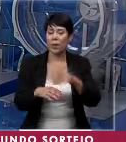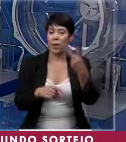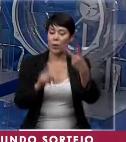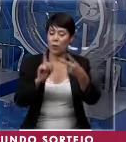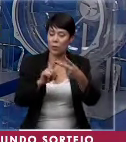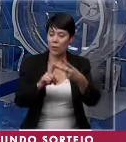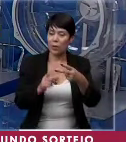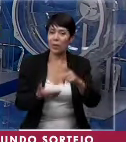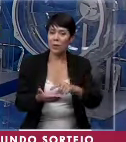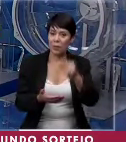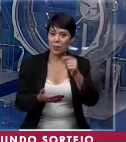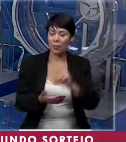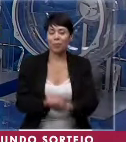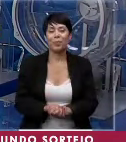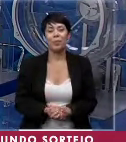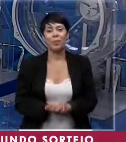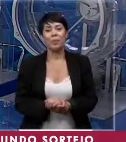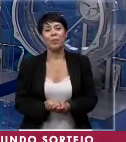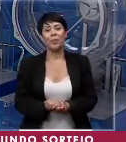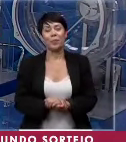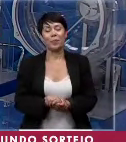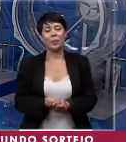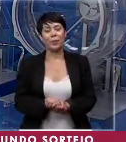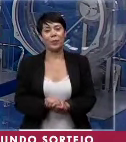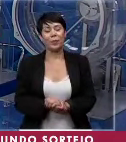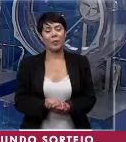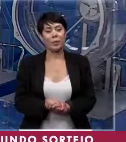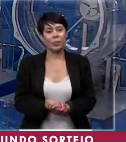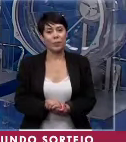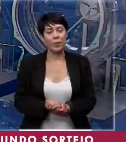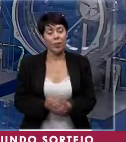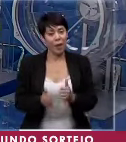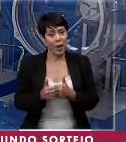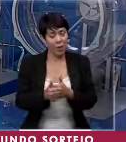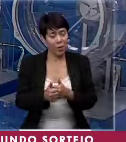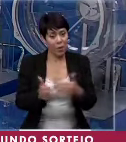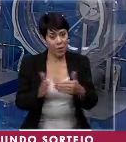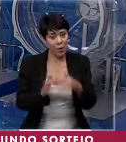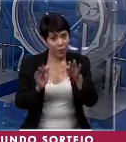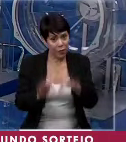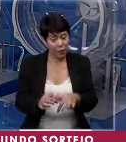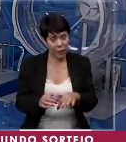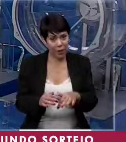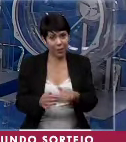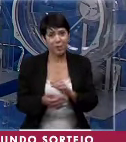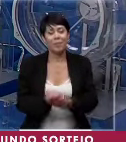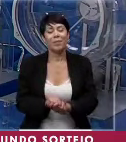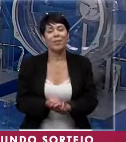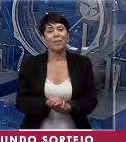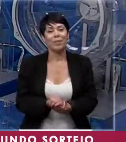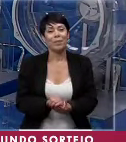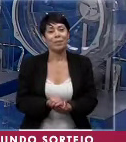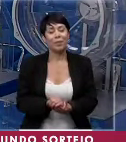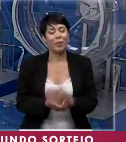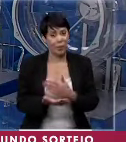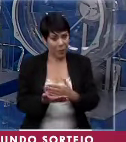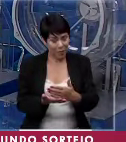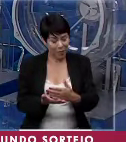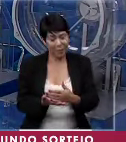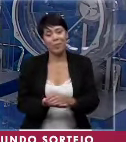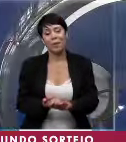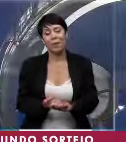do segundo sorteio da Dupla Cena. Fique atento, lembre-se de conferir a sua aposta do início ao fim. Vamos